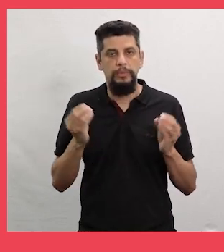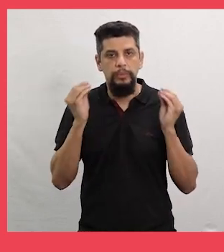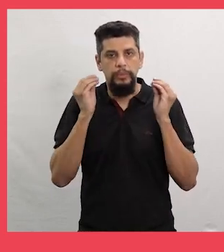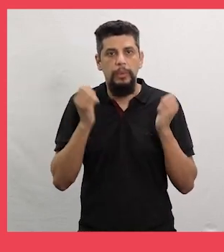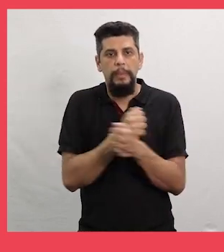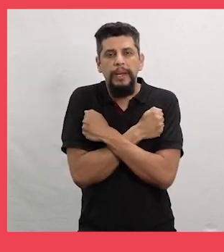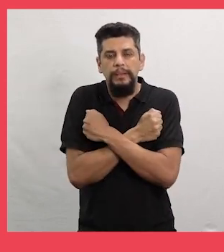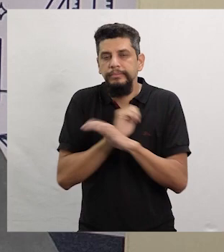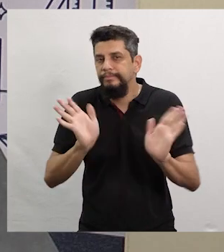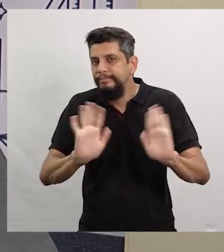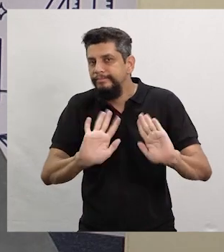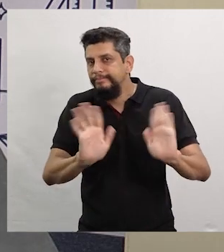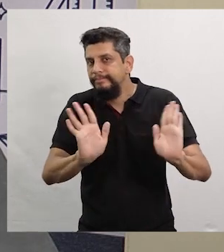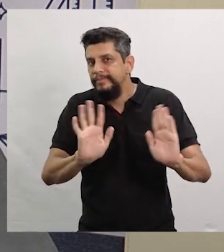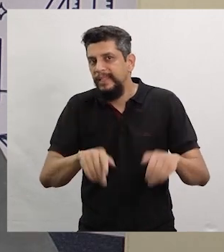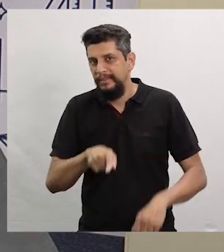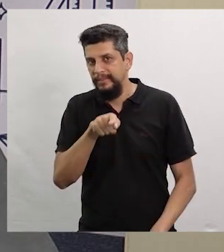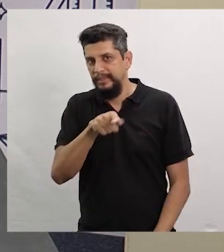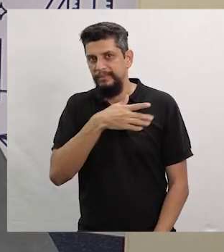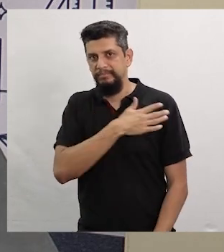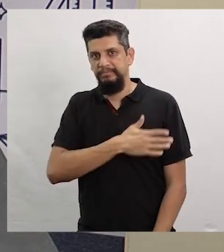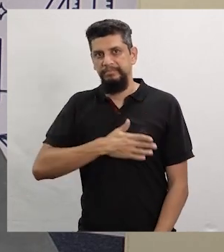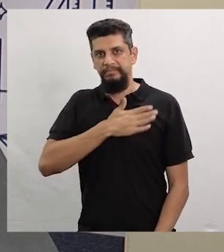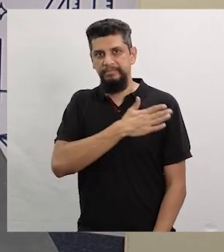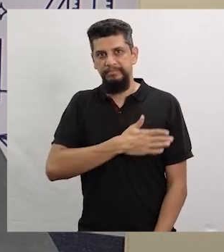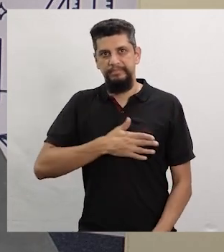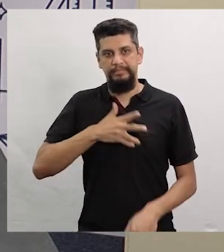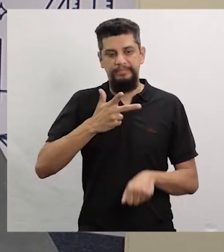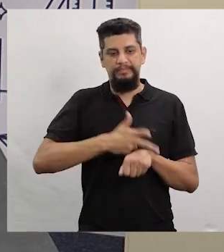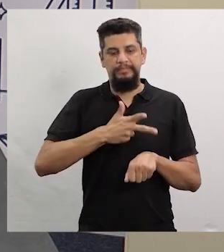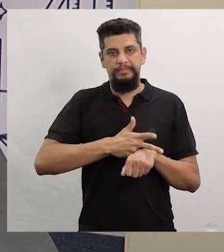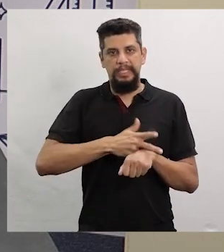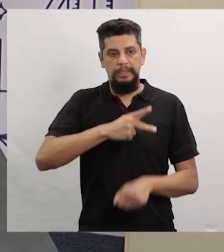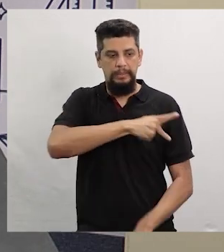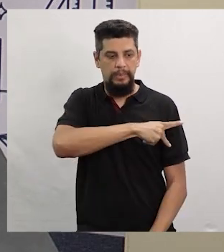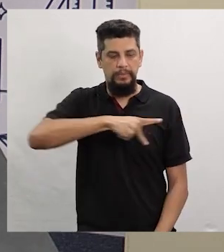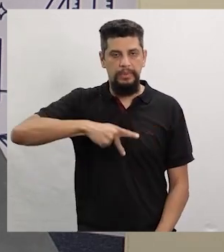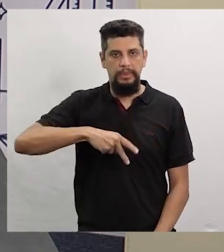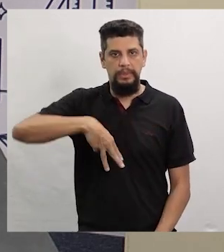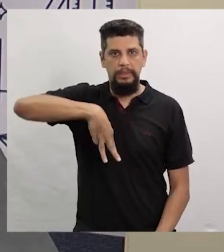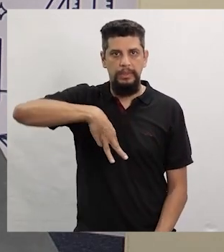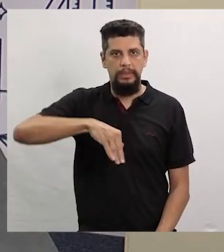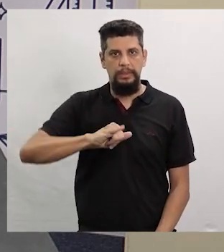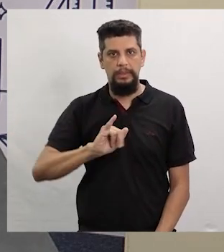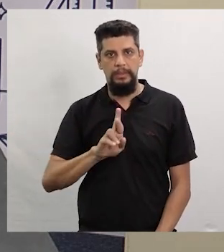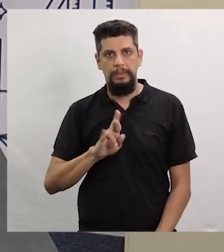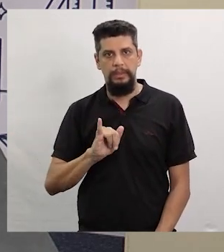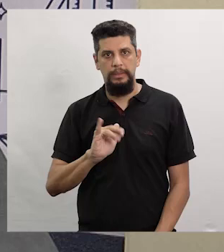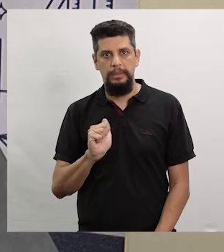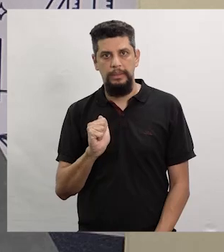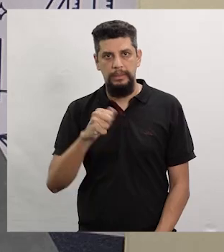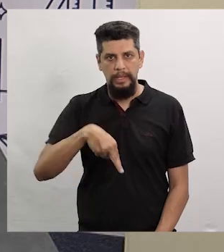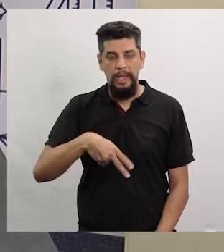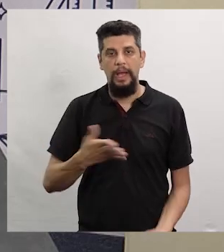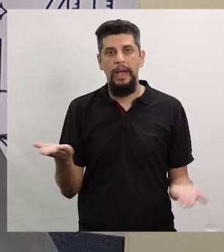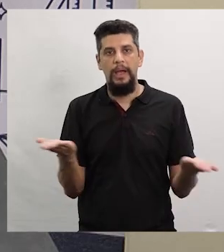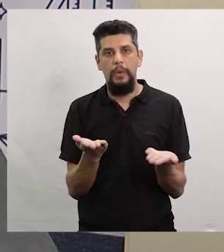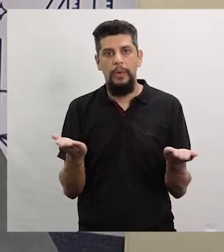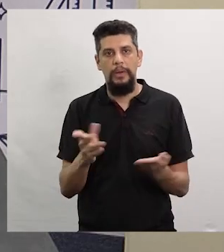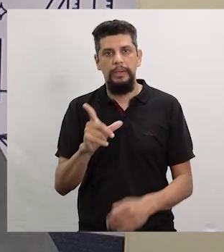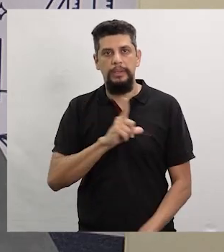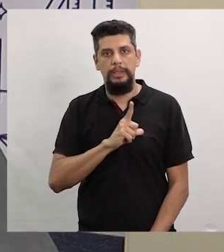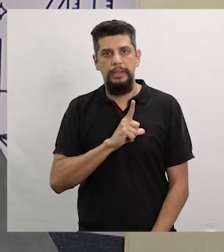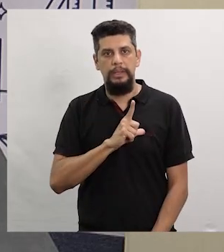abraço tchau tchau e aí gostaram do vídeo da Professora Miriam muito bom mas agora nós temos a